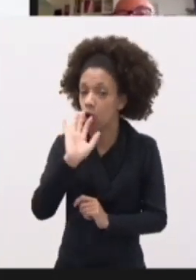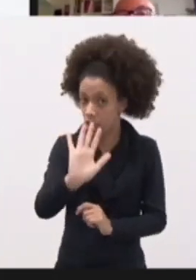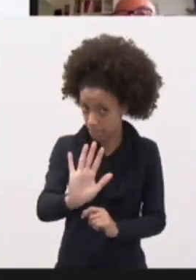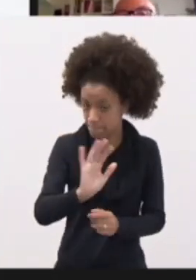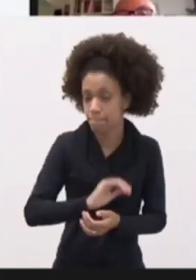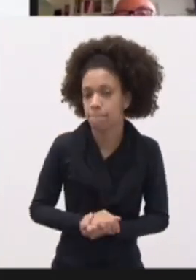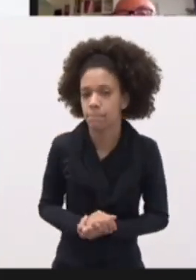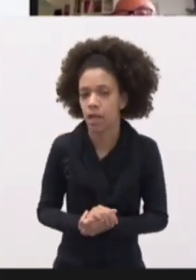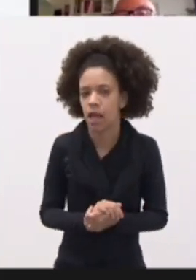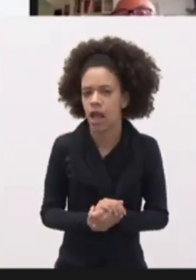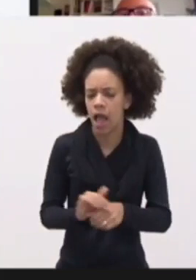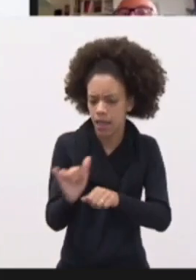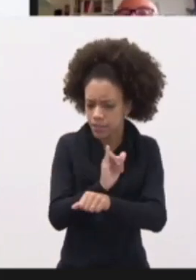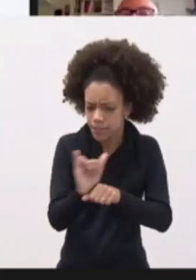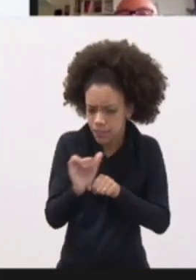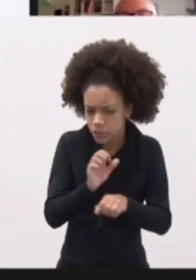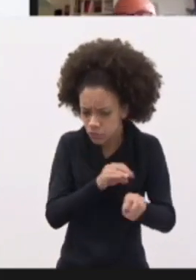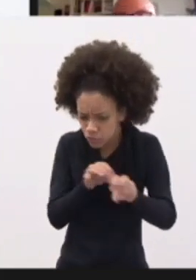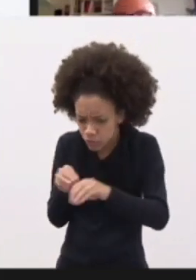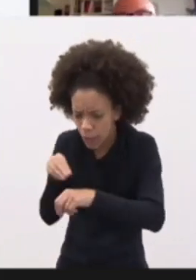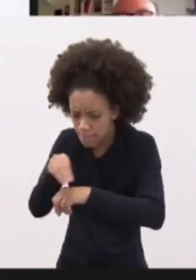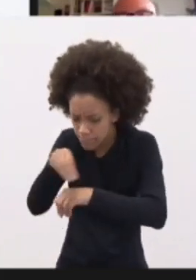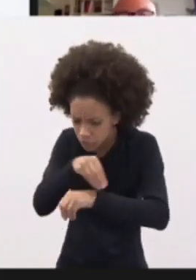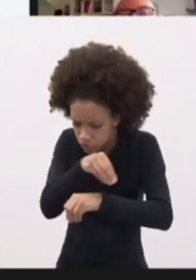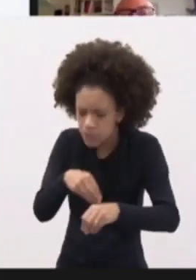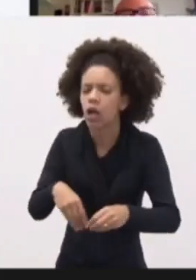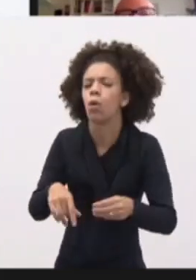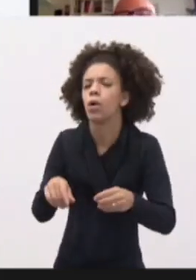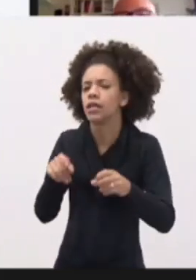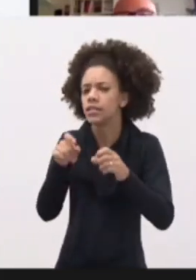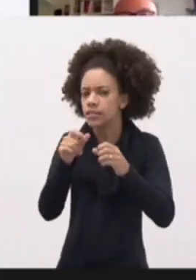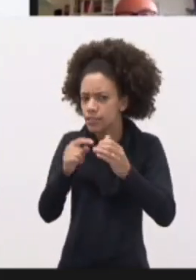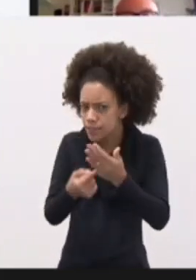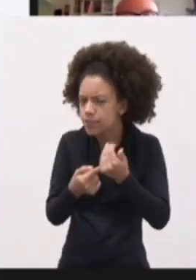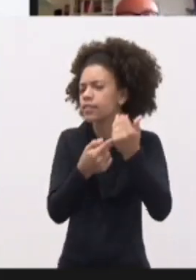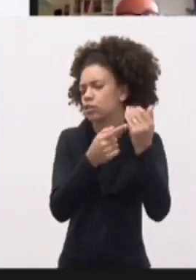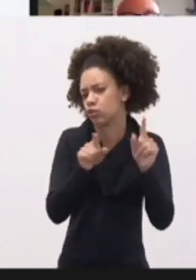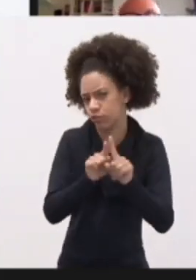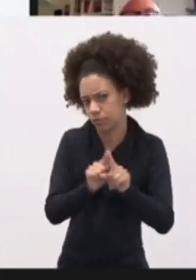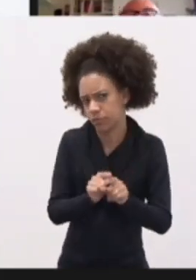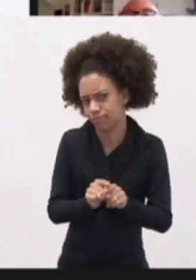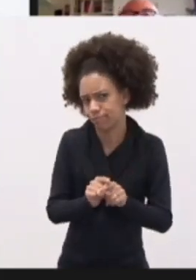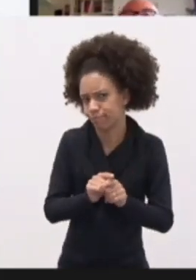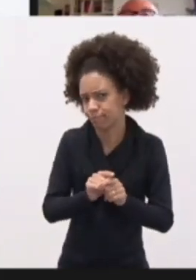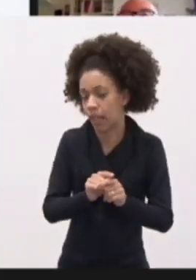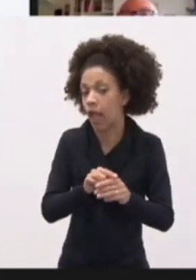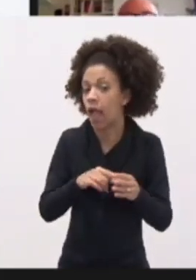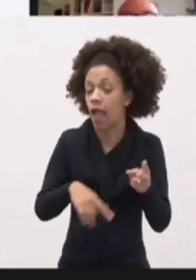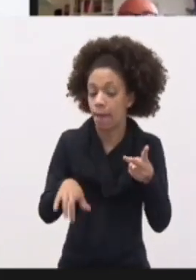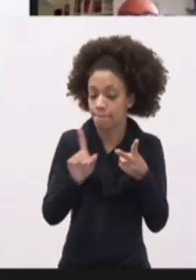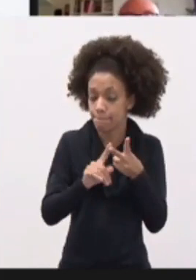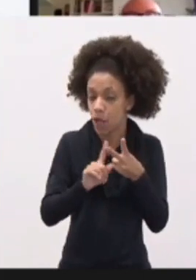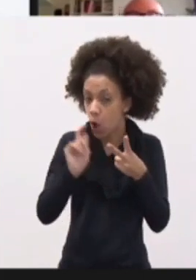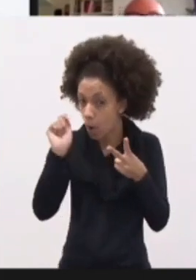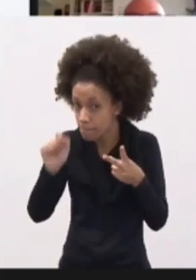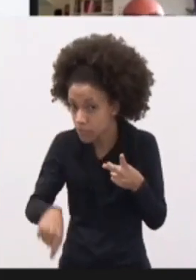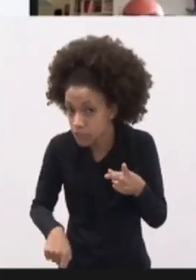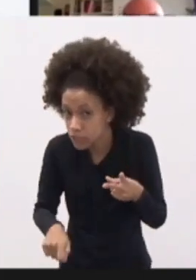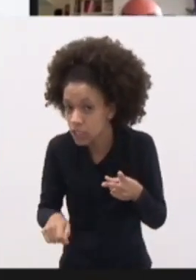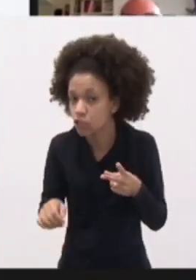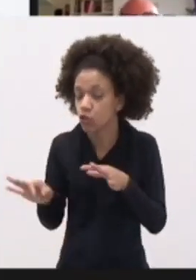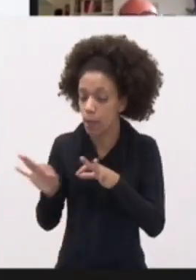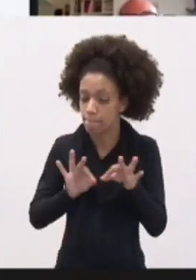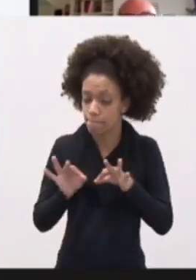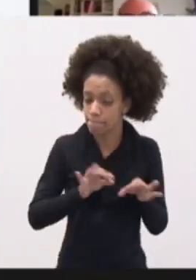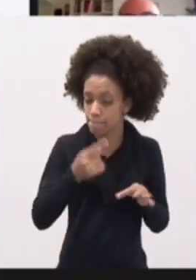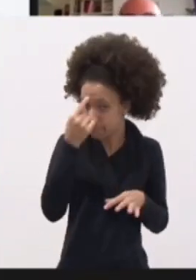de ensino e mediação por tecnologia, né? Isso tem tudo a ver com prática pedagógica. Na competência de personalização,